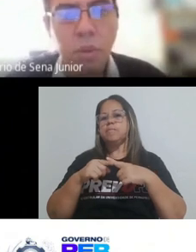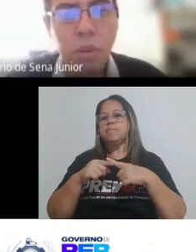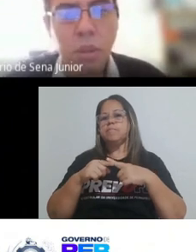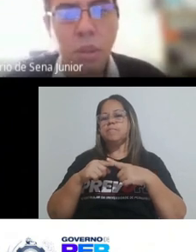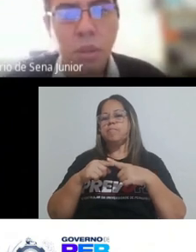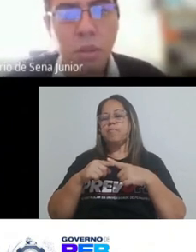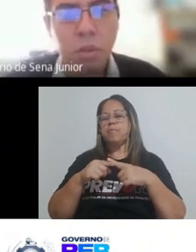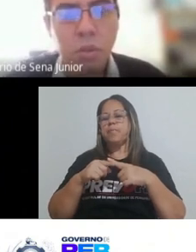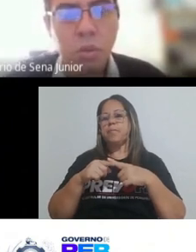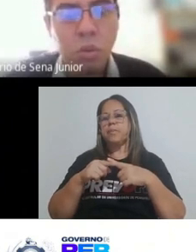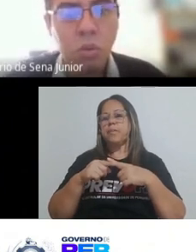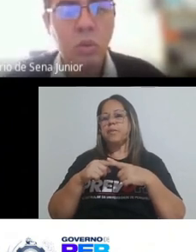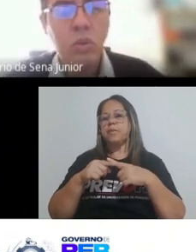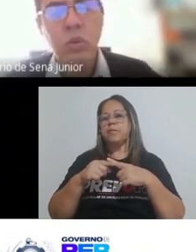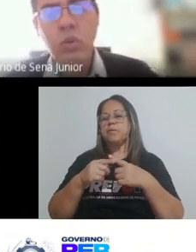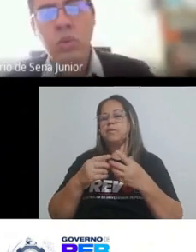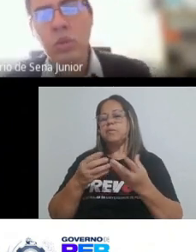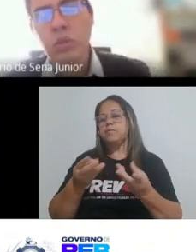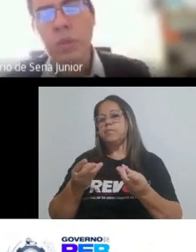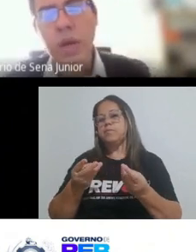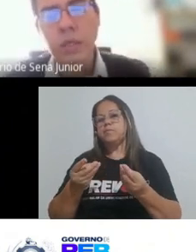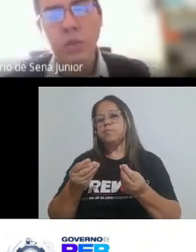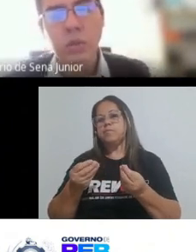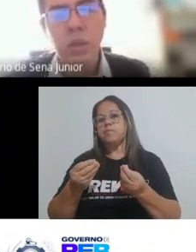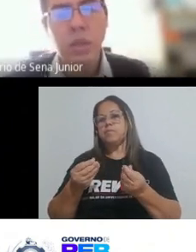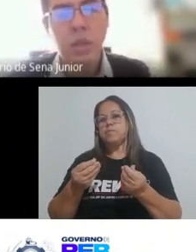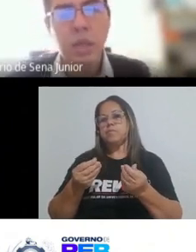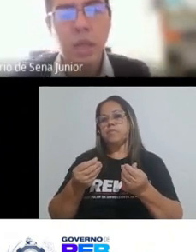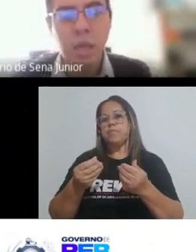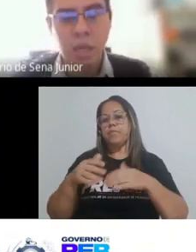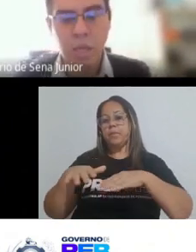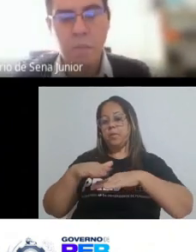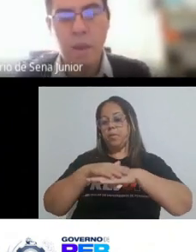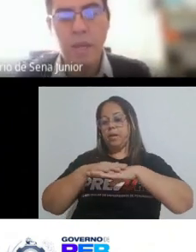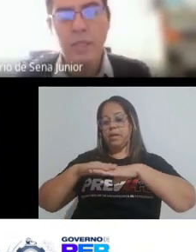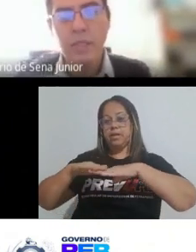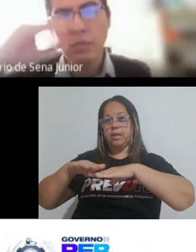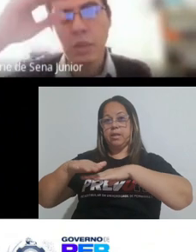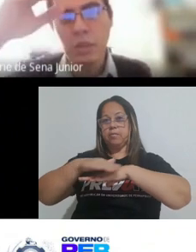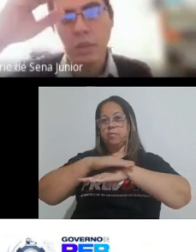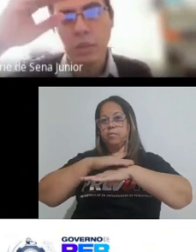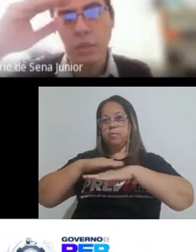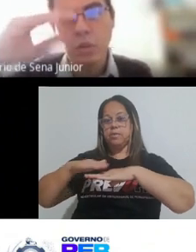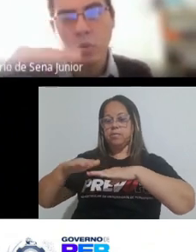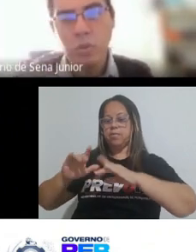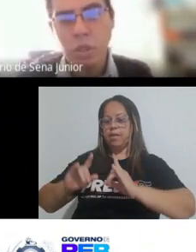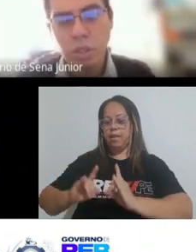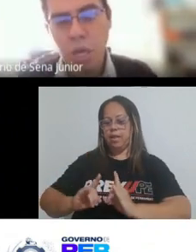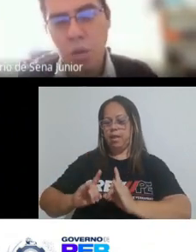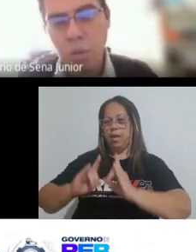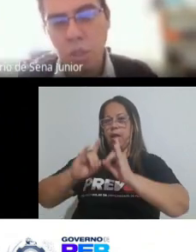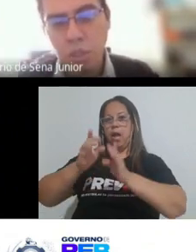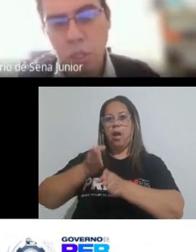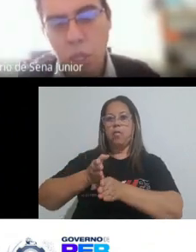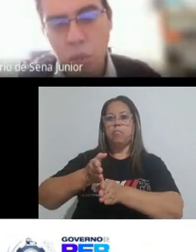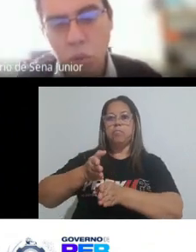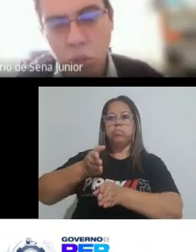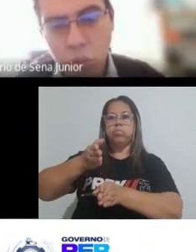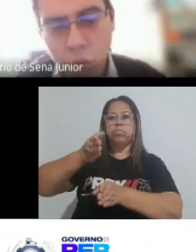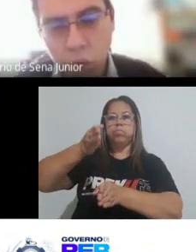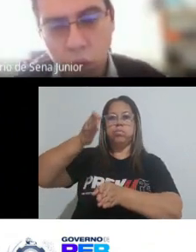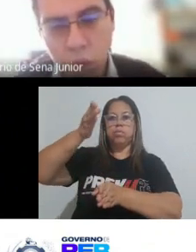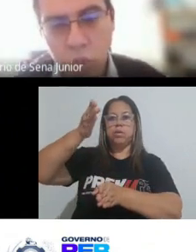do espaço é para cima. Ou seja, a origem